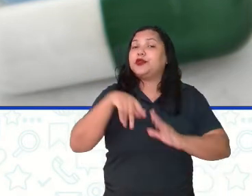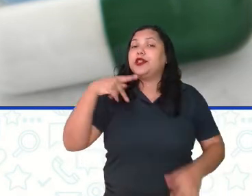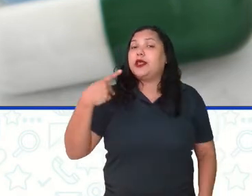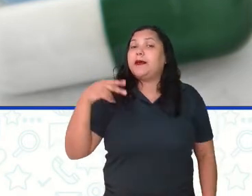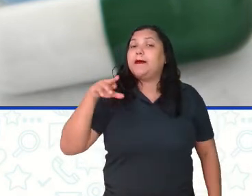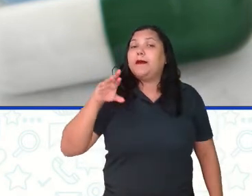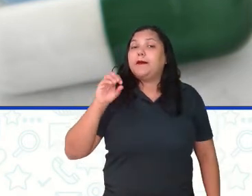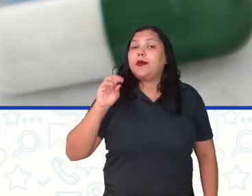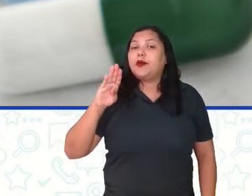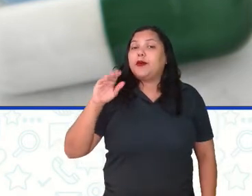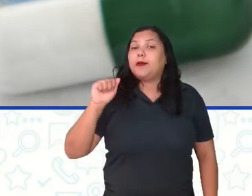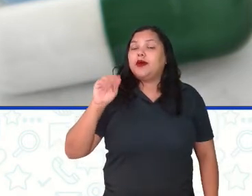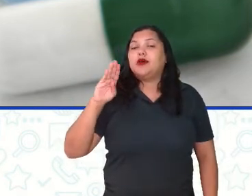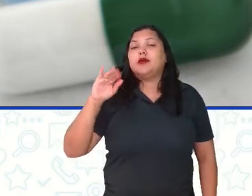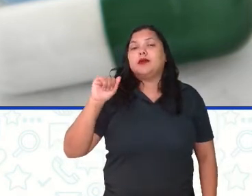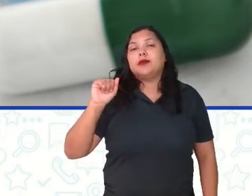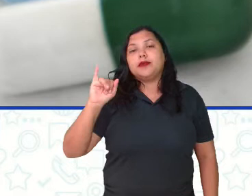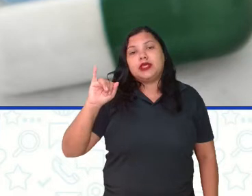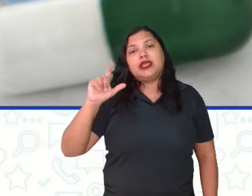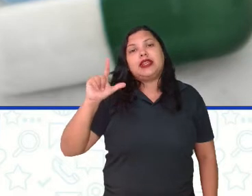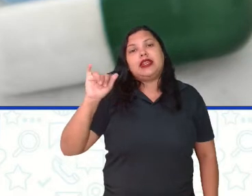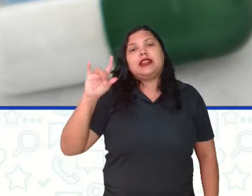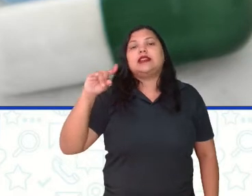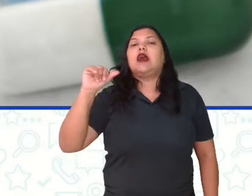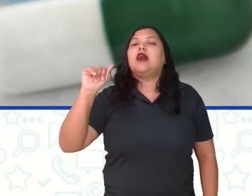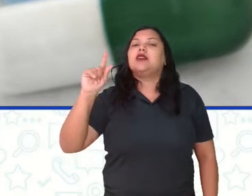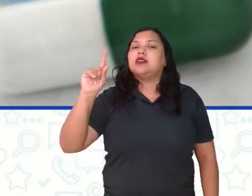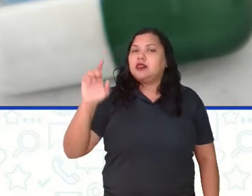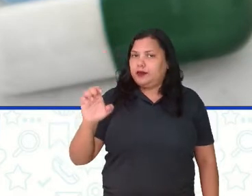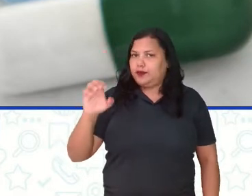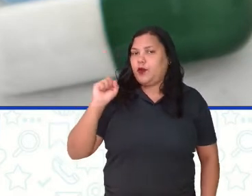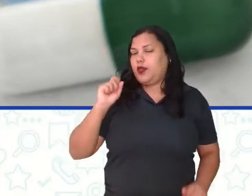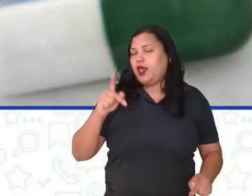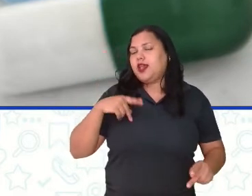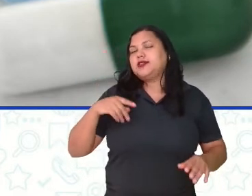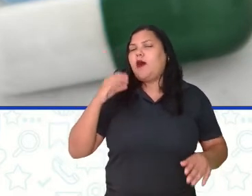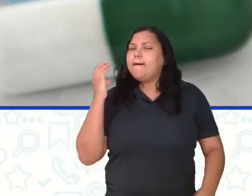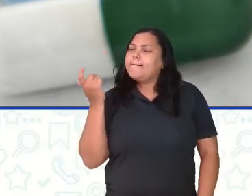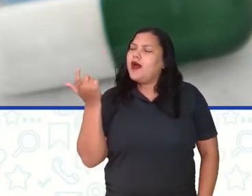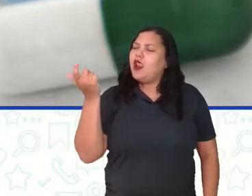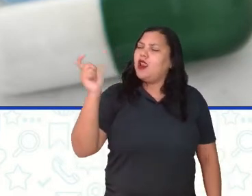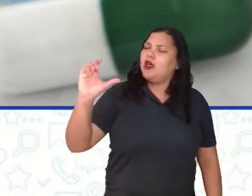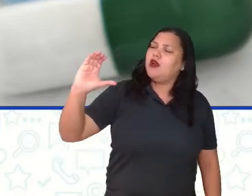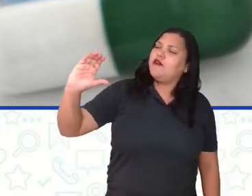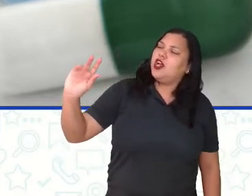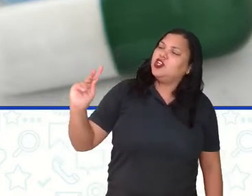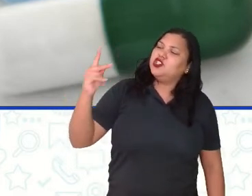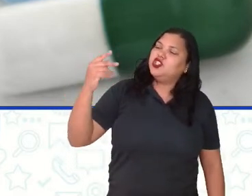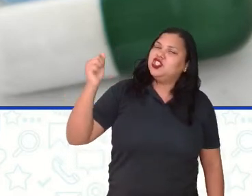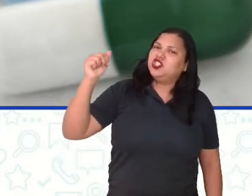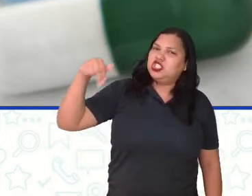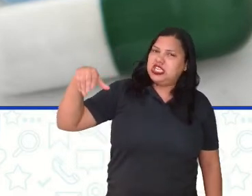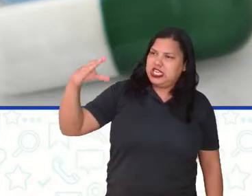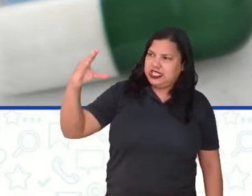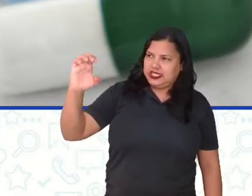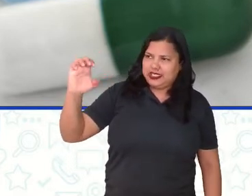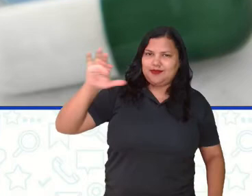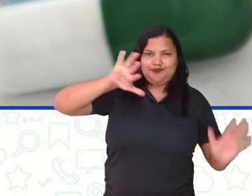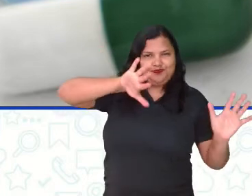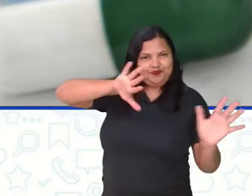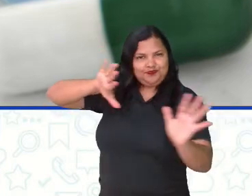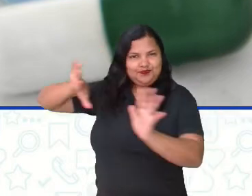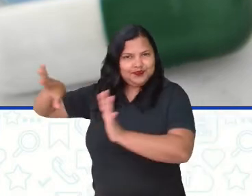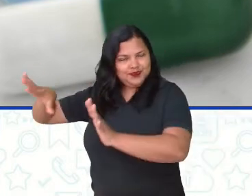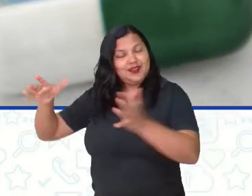a partir desse momento eu já estou deixando de usar a palavra chance, que é algo muito mais ligado à forma que a gente vai